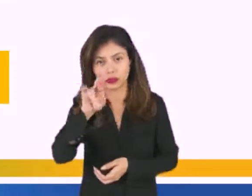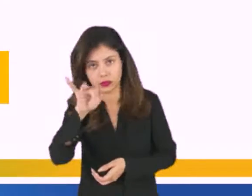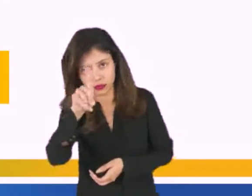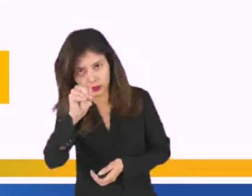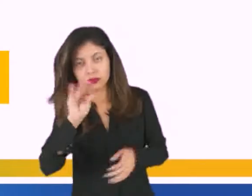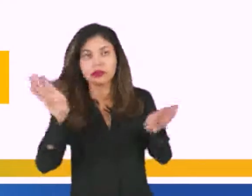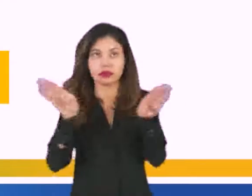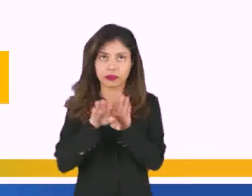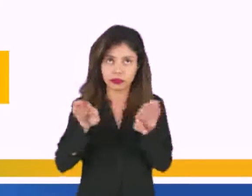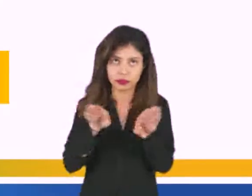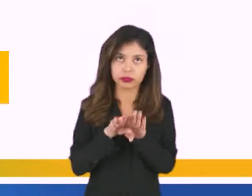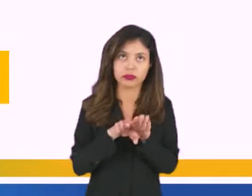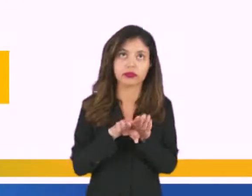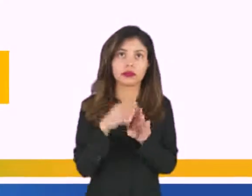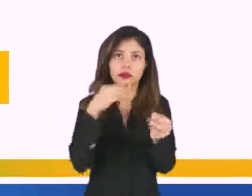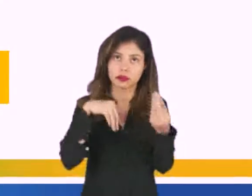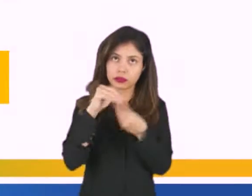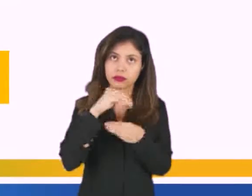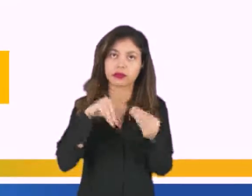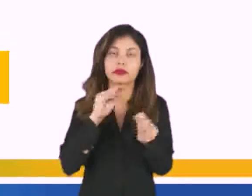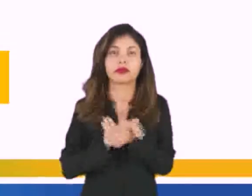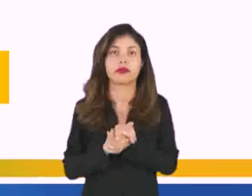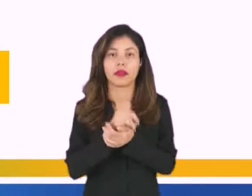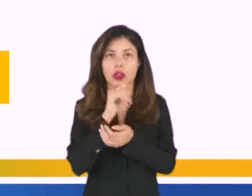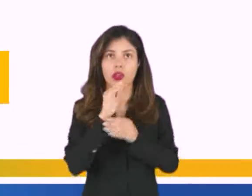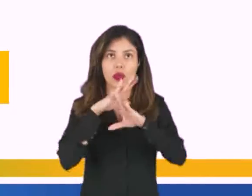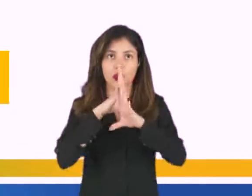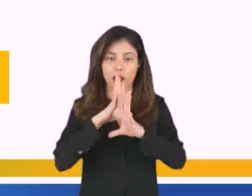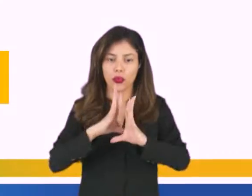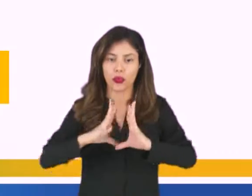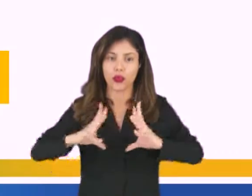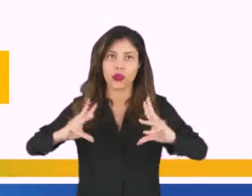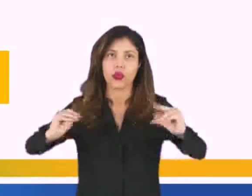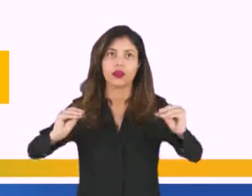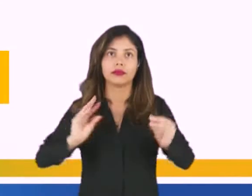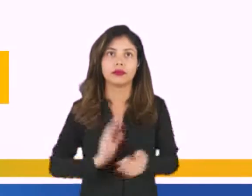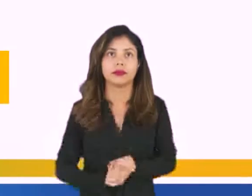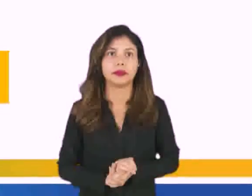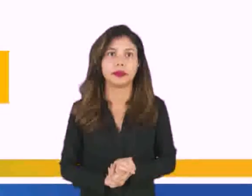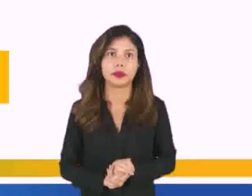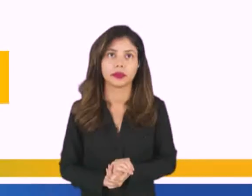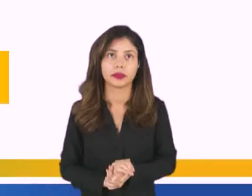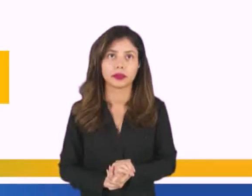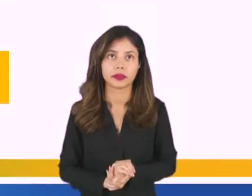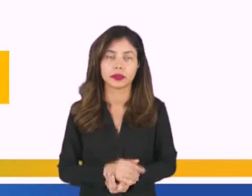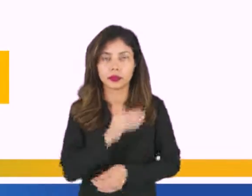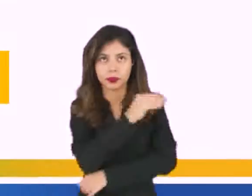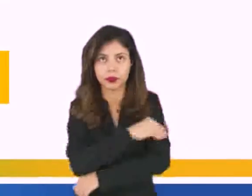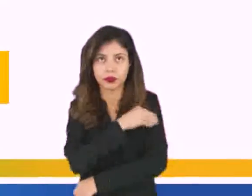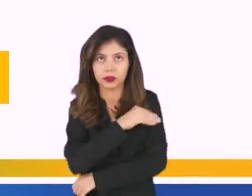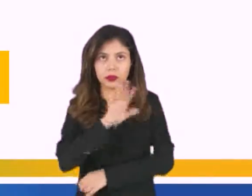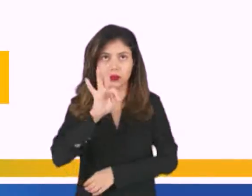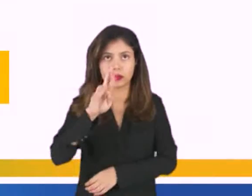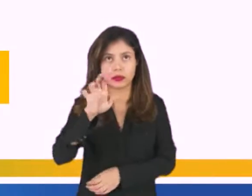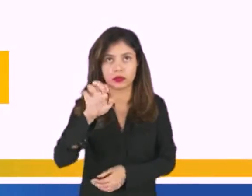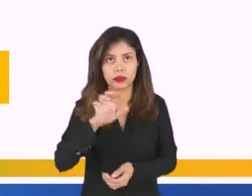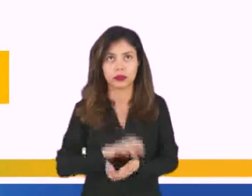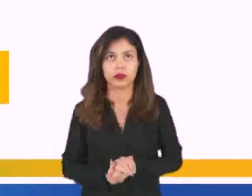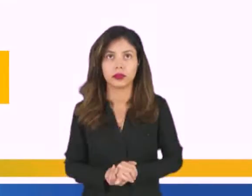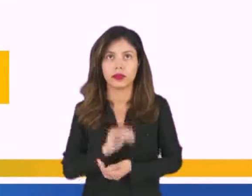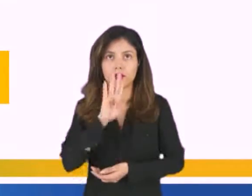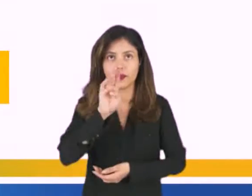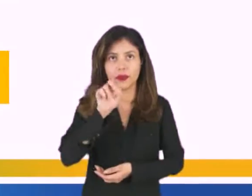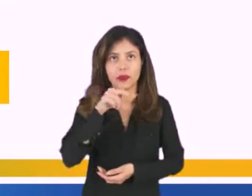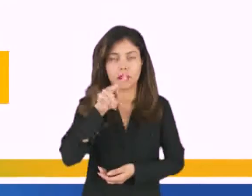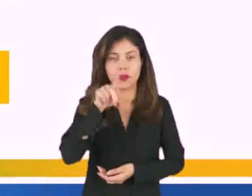são solúveis em meio aquoso, sendo solúvel também em compostos orgânicos, como o álcool, o